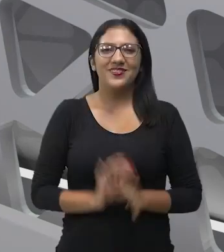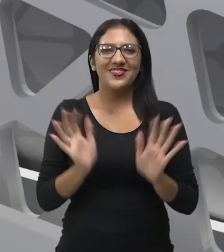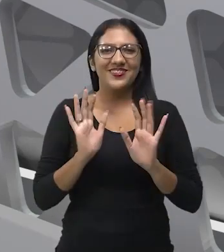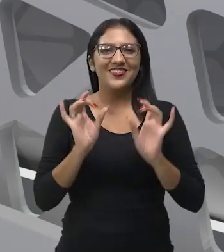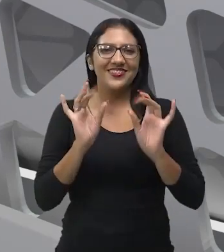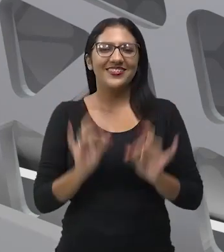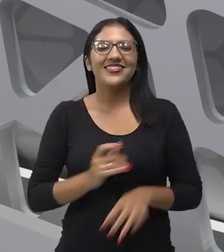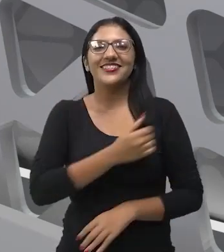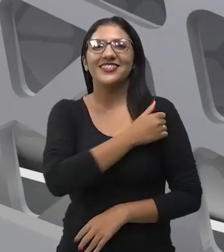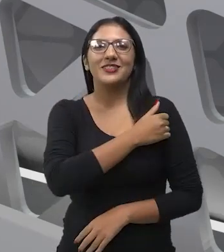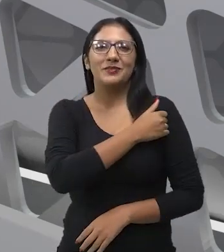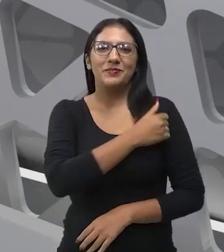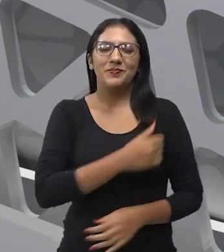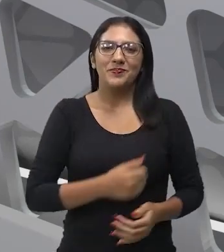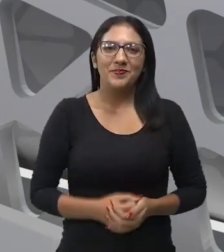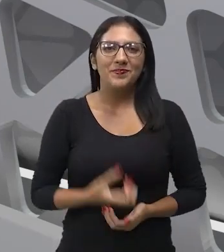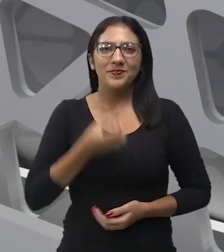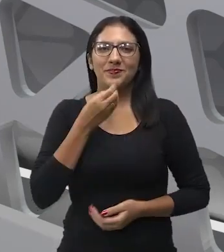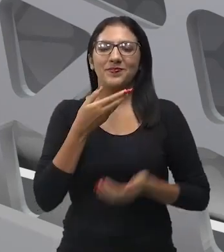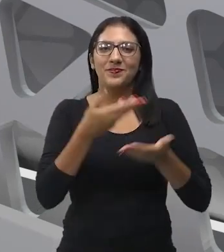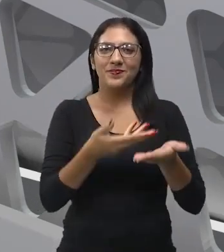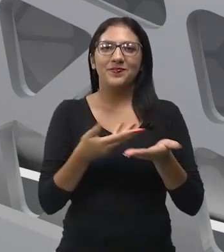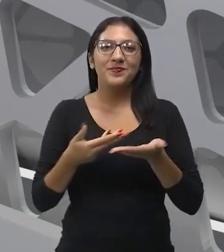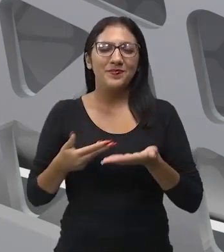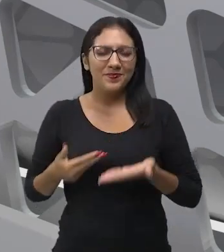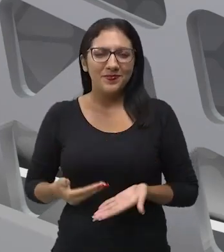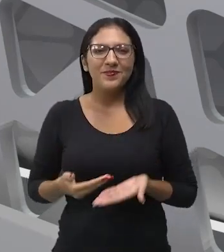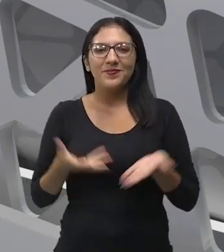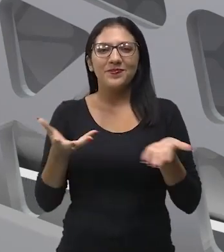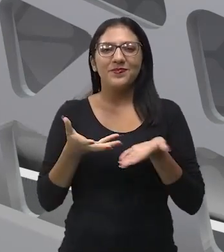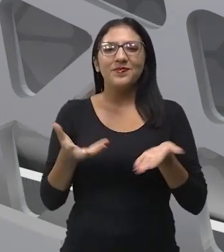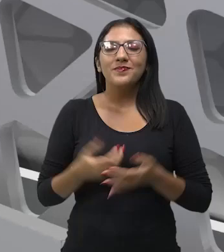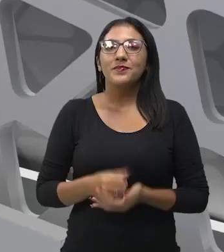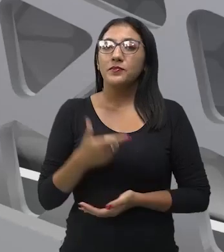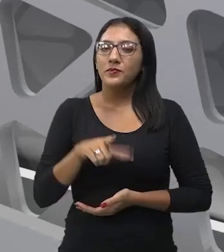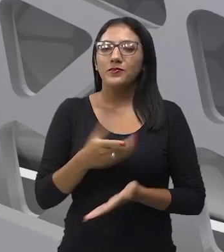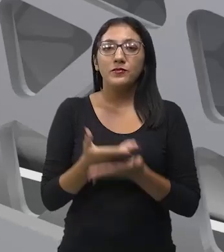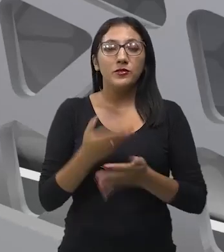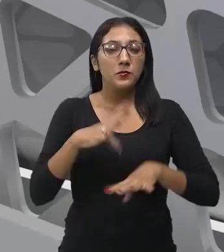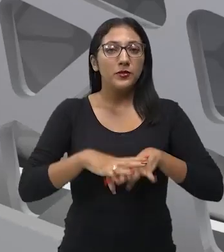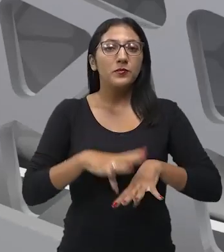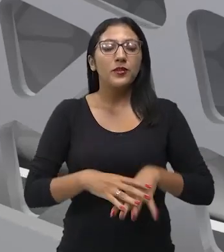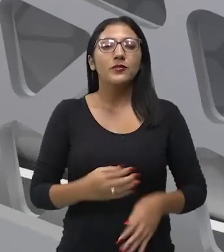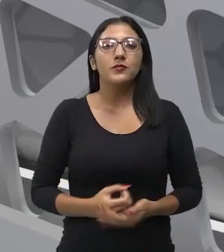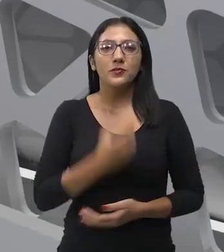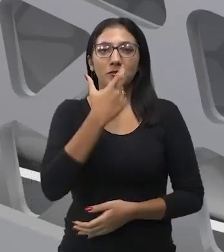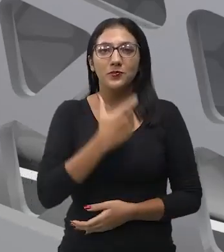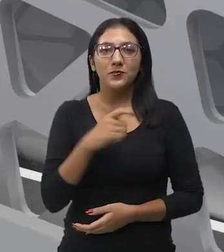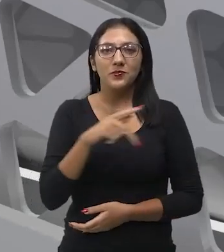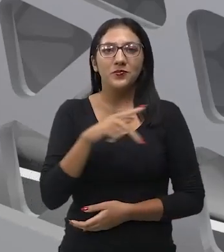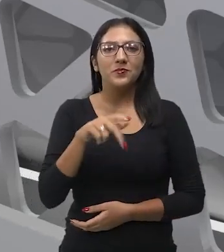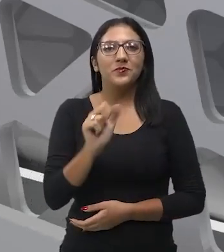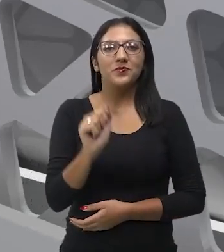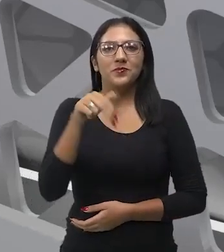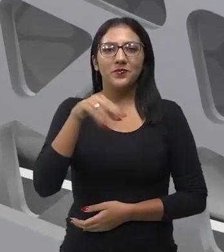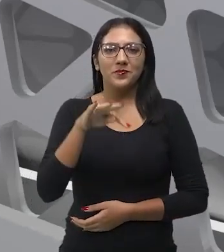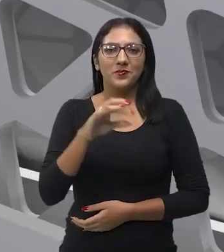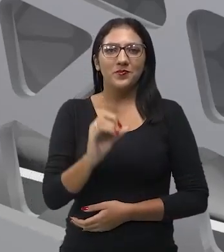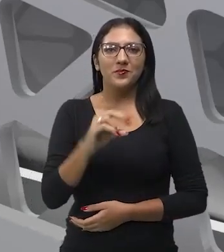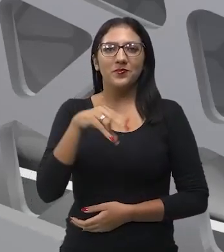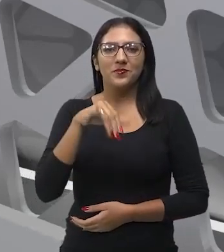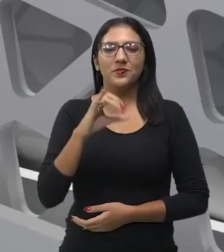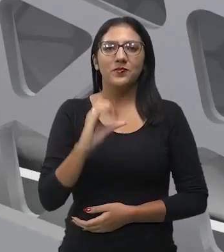Olá, meus queridos alunos, sejam todos muito bem-vindos para mais uma aula de matemática. Comigo, com o